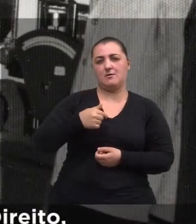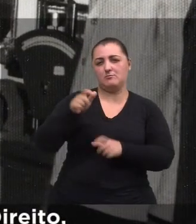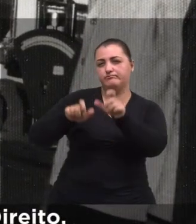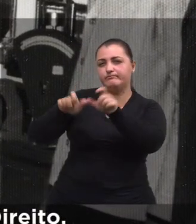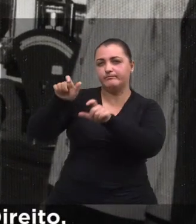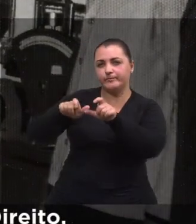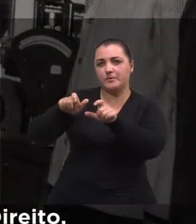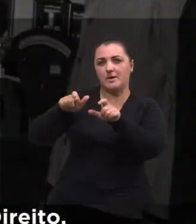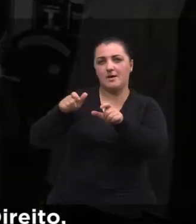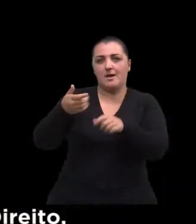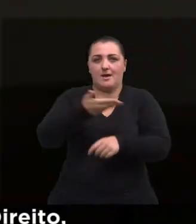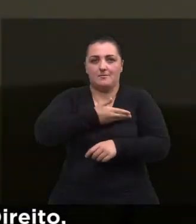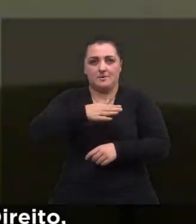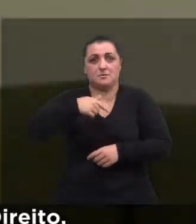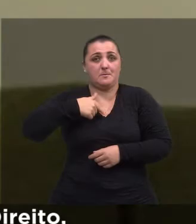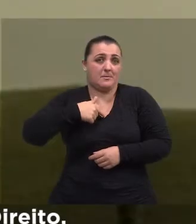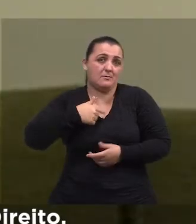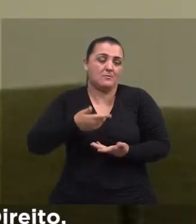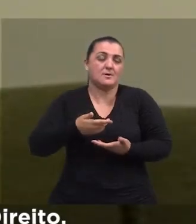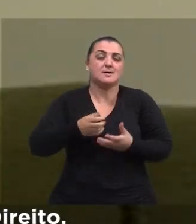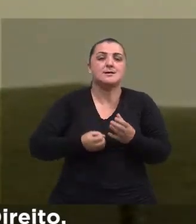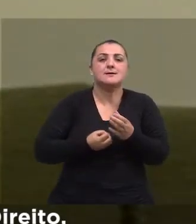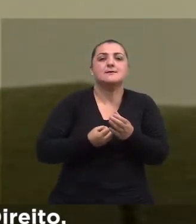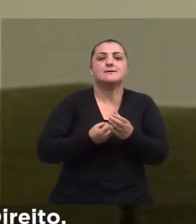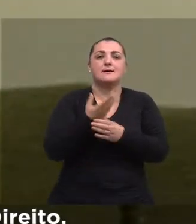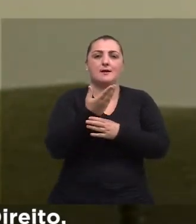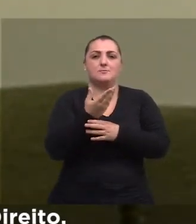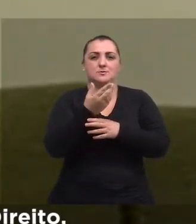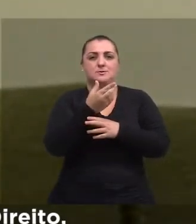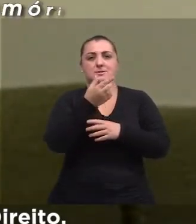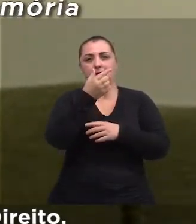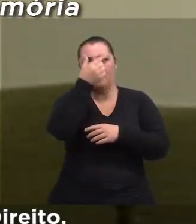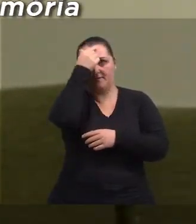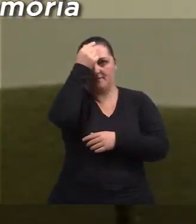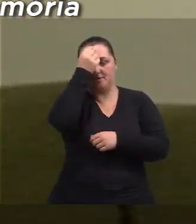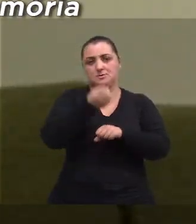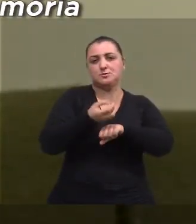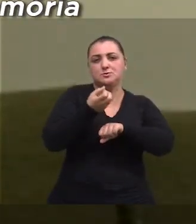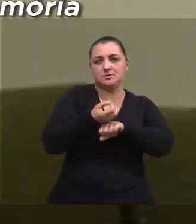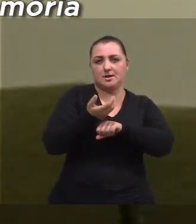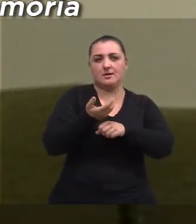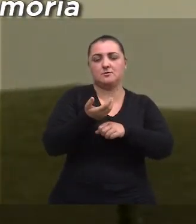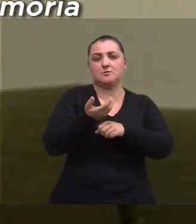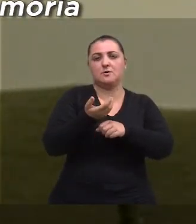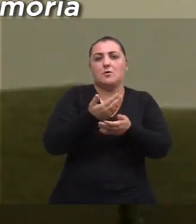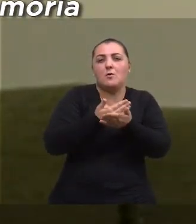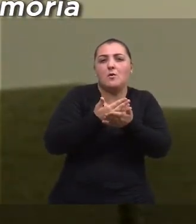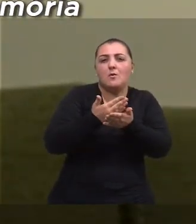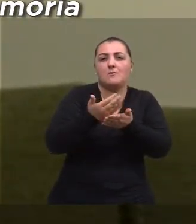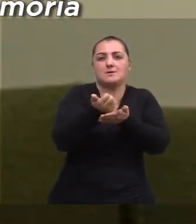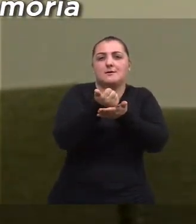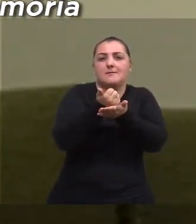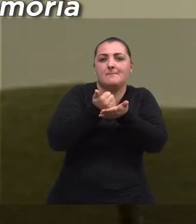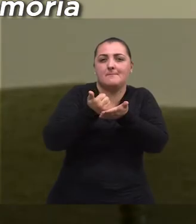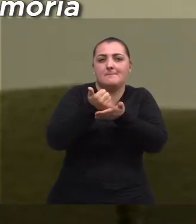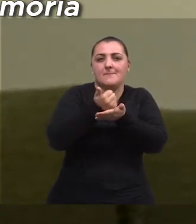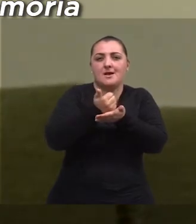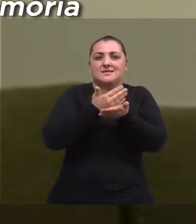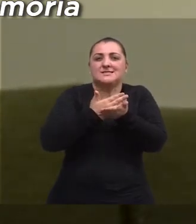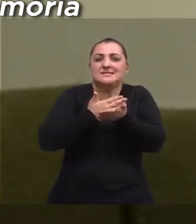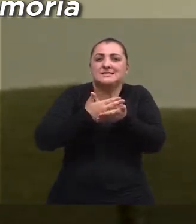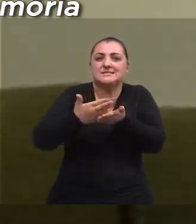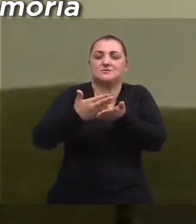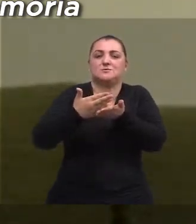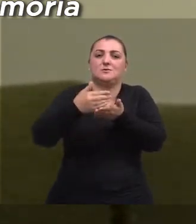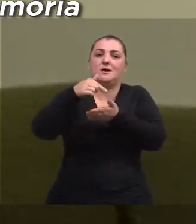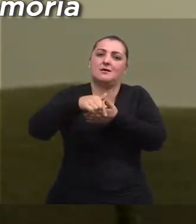Juntamente com vários amigos meus, criamos a Faculdade de Direito, que foi um dos berços